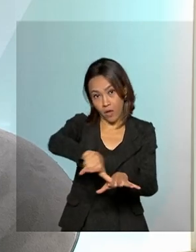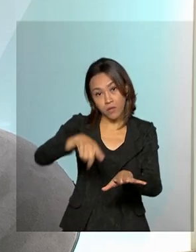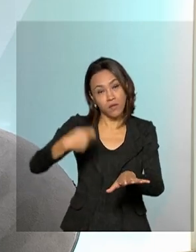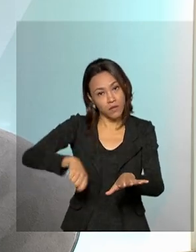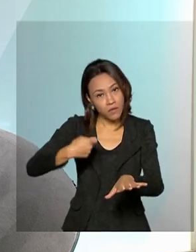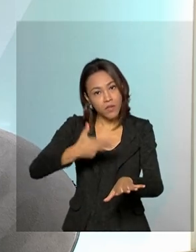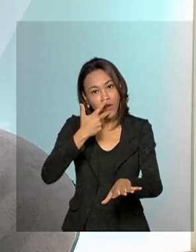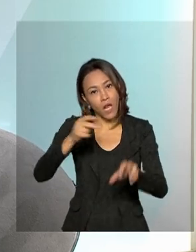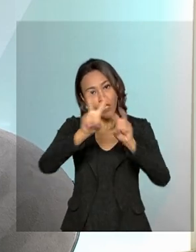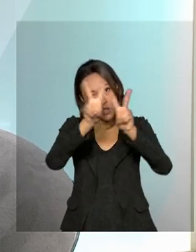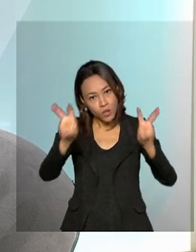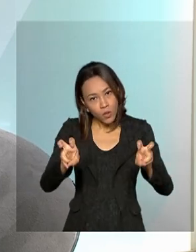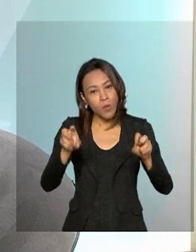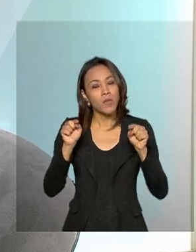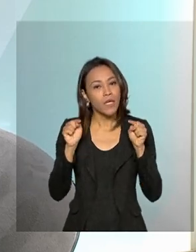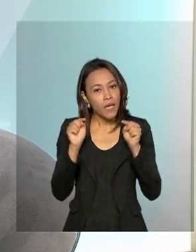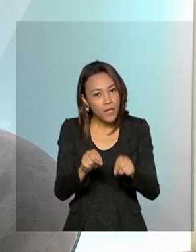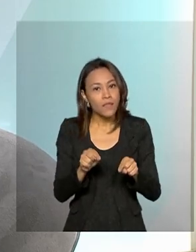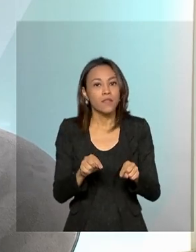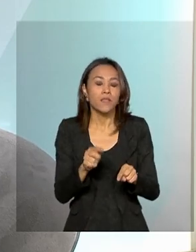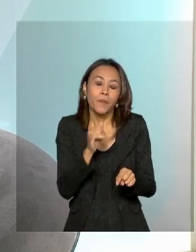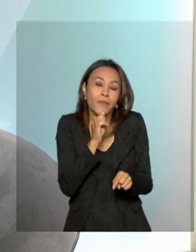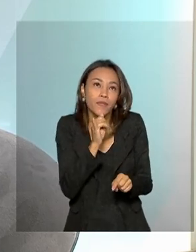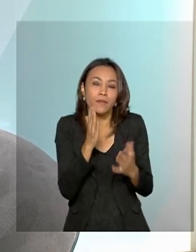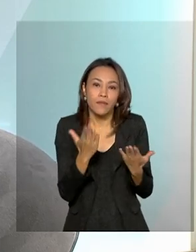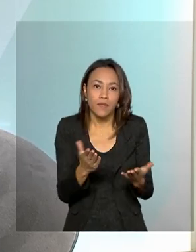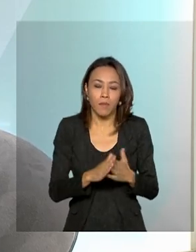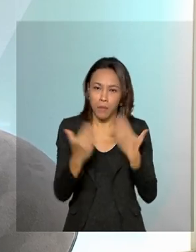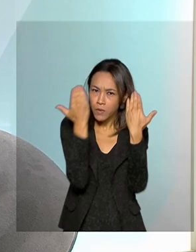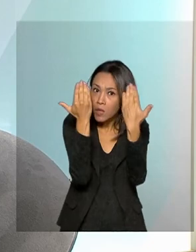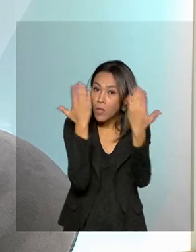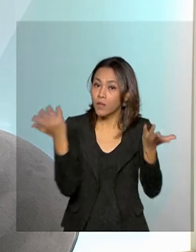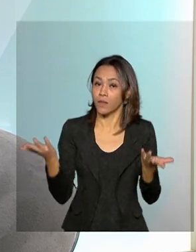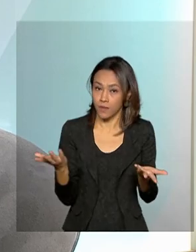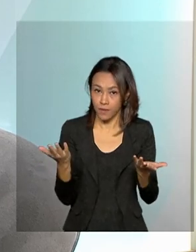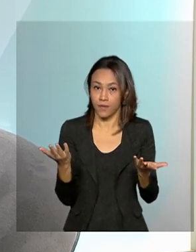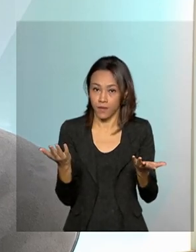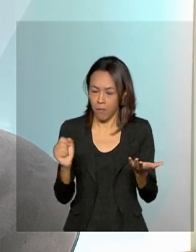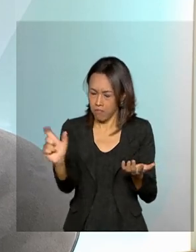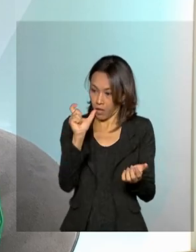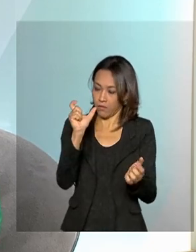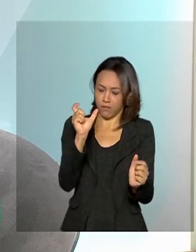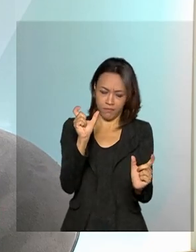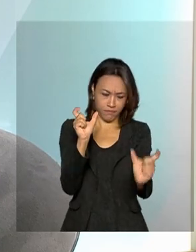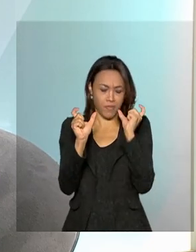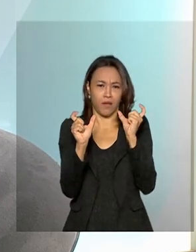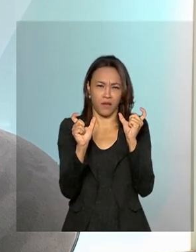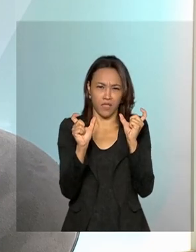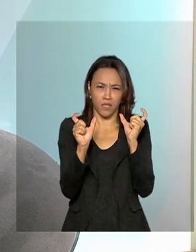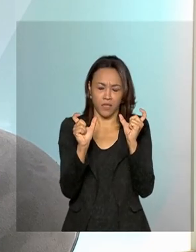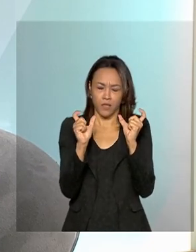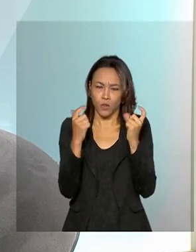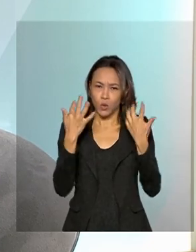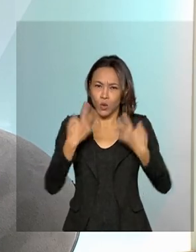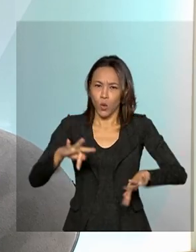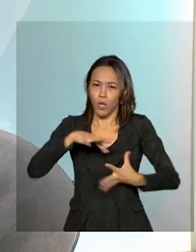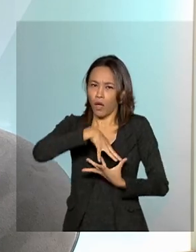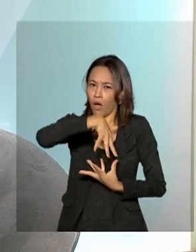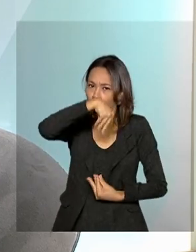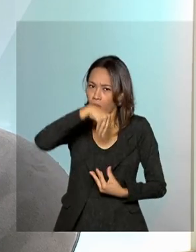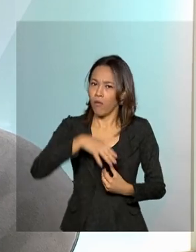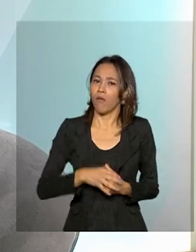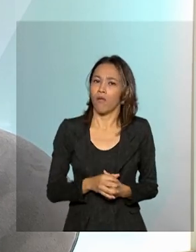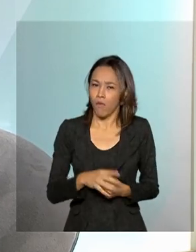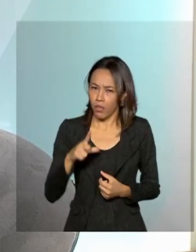falar sobre, também sobre esse tipo de violência. Por exemplo, a psicológica. Ela é uma violência que machuca a alma. Nós